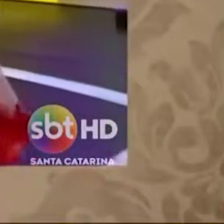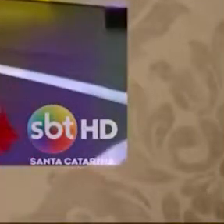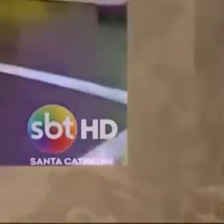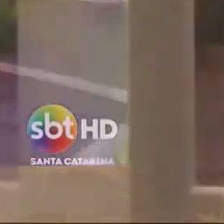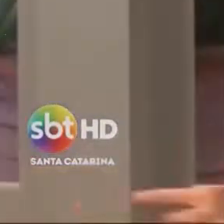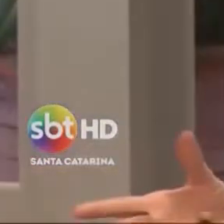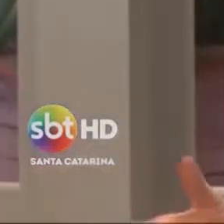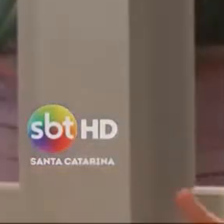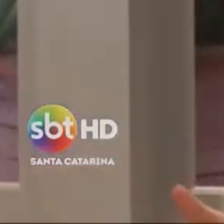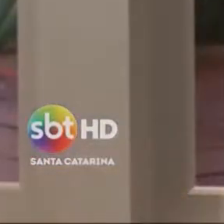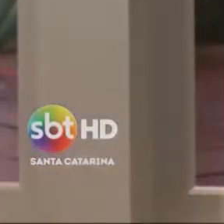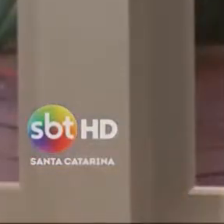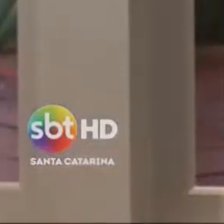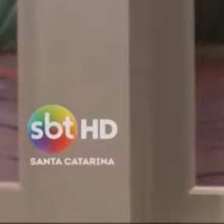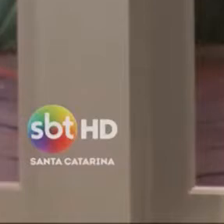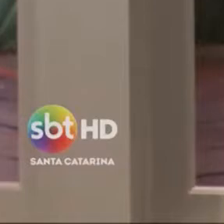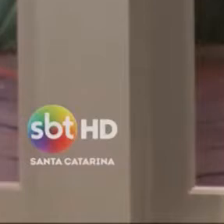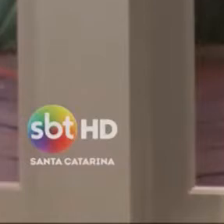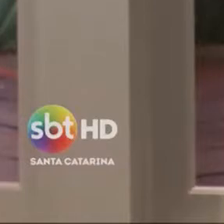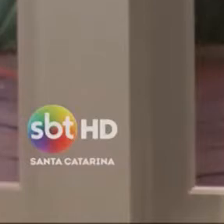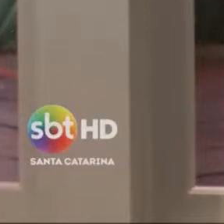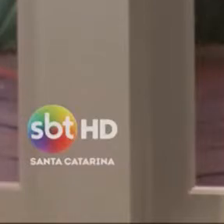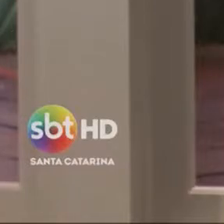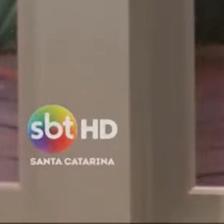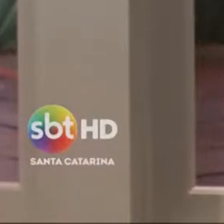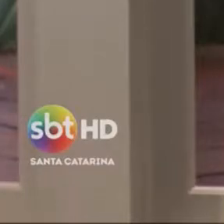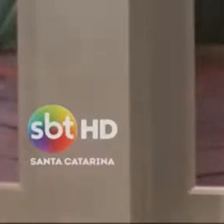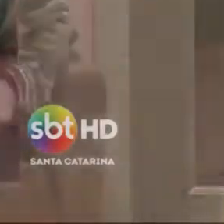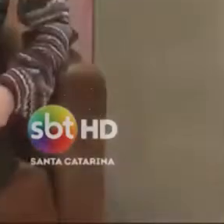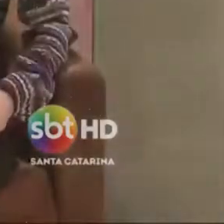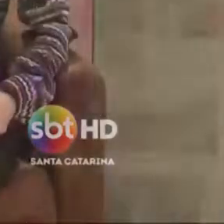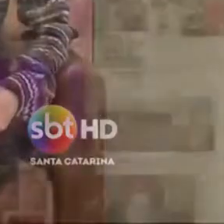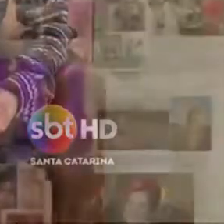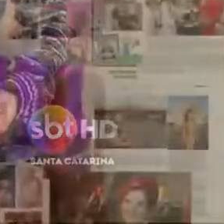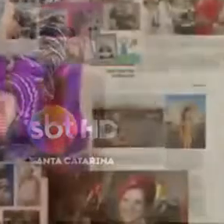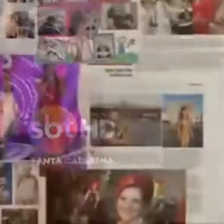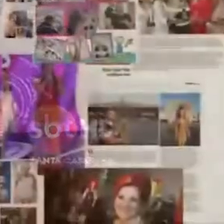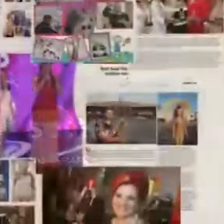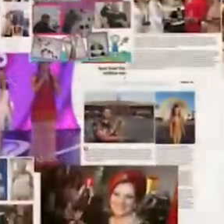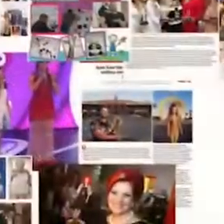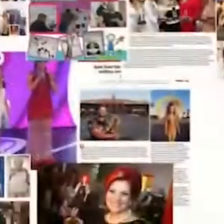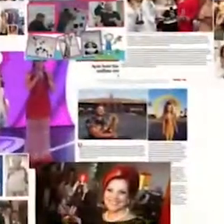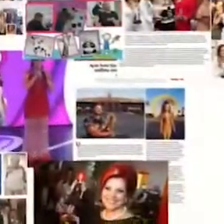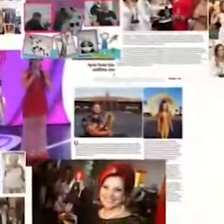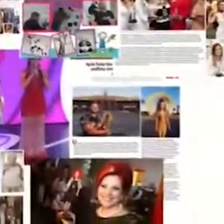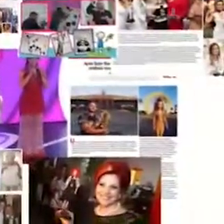catarinense e estar podendo ganhar o mundo com seu talento. Muito obrigado, tá? Muito obrigado mesmo.